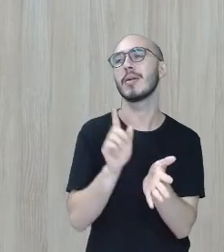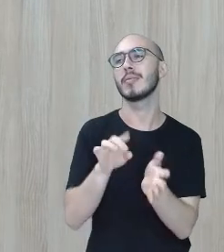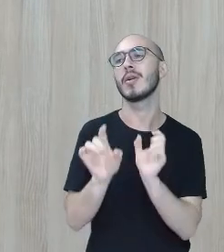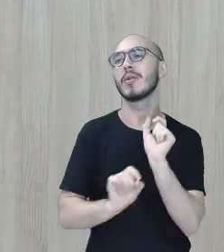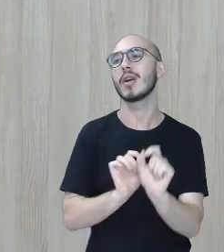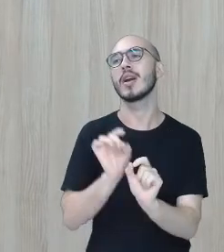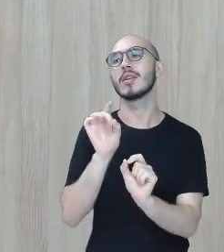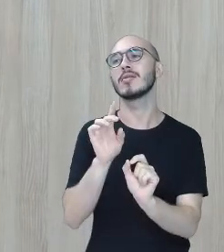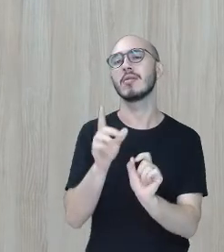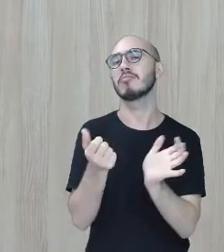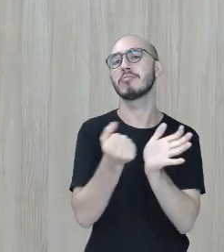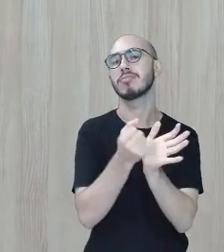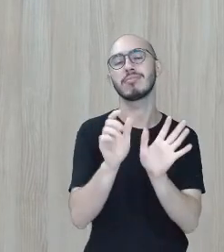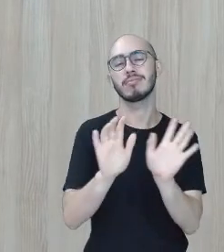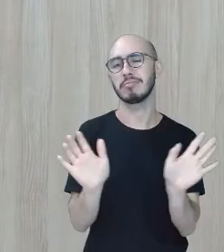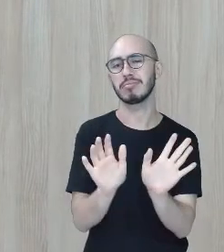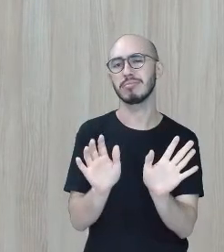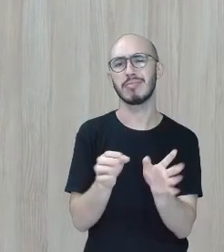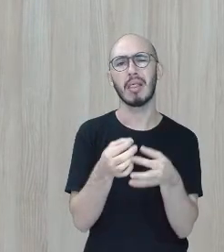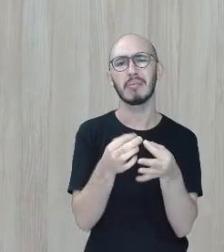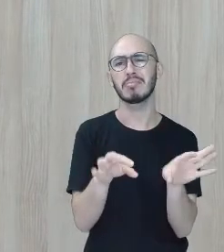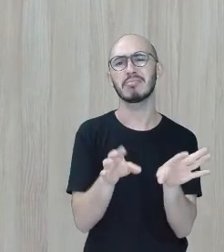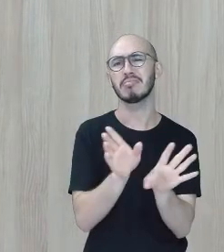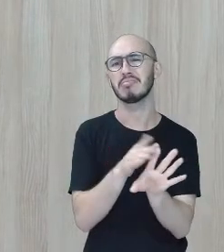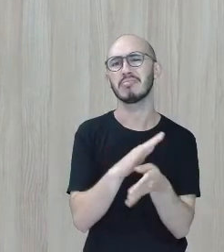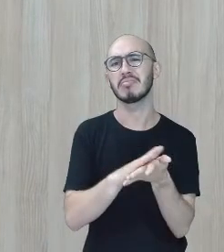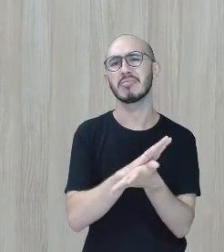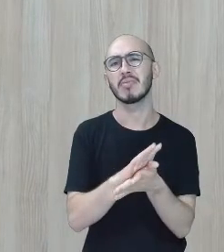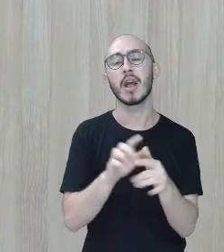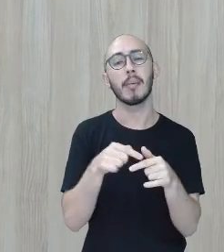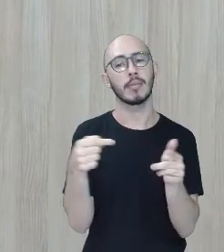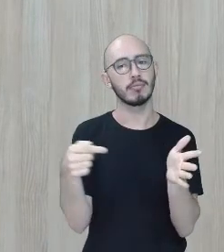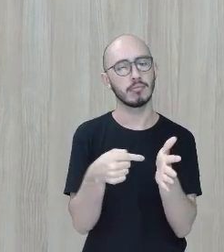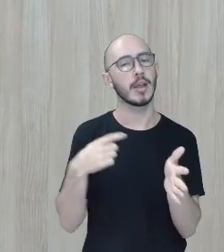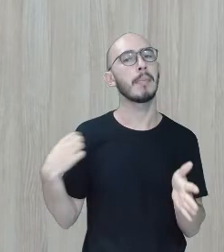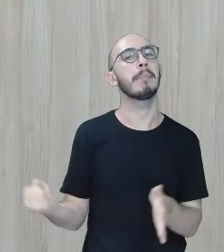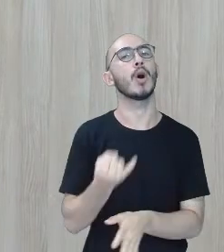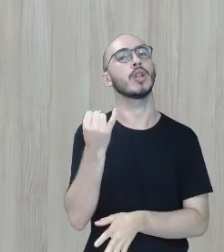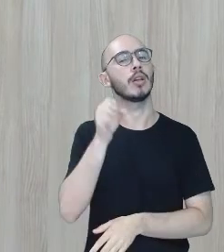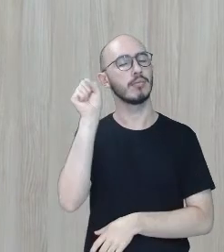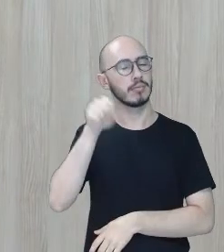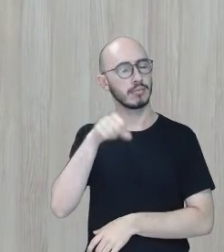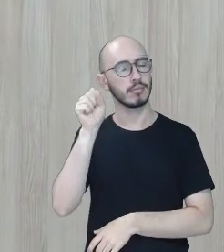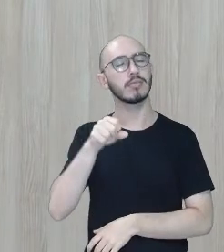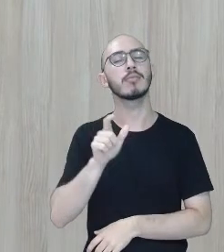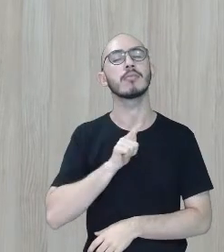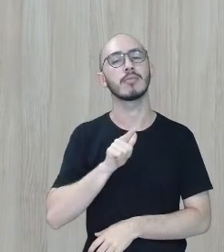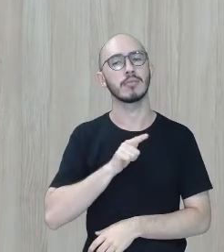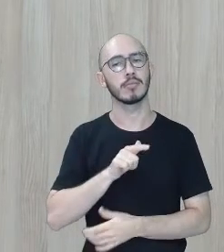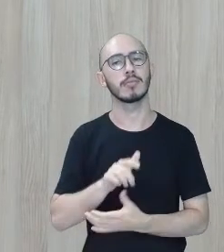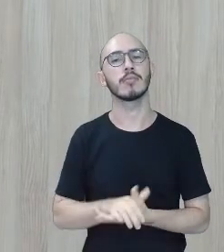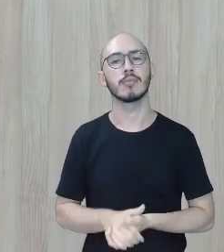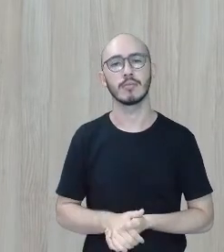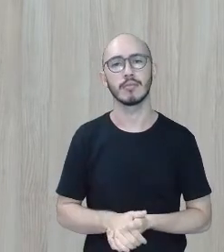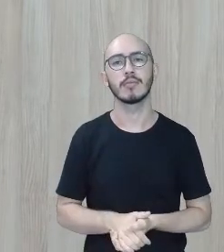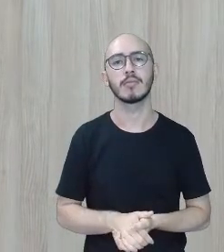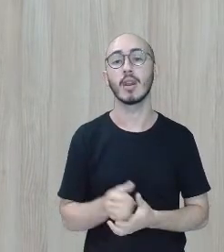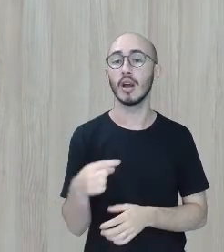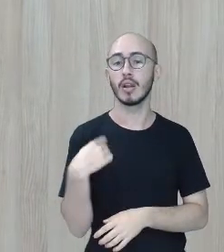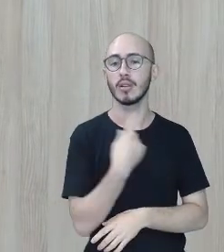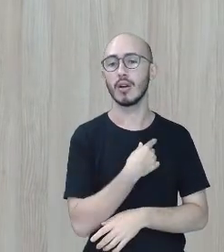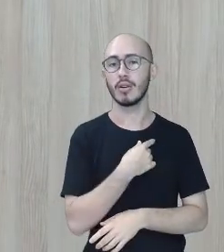era só um adereço do objeto que estávamos comprando, mas não, ele tem a sua importância para que